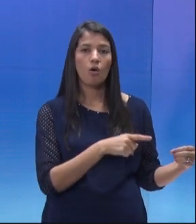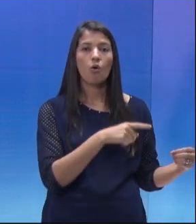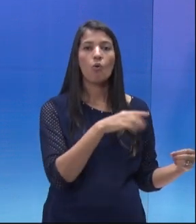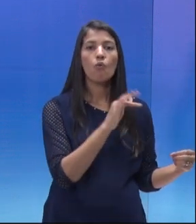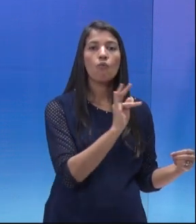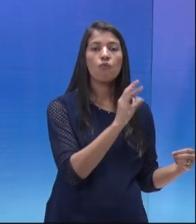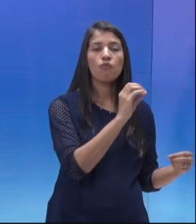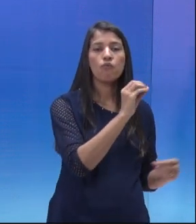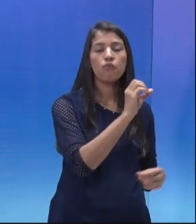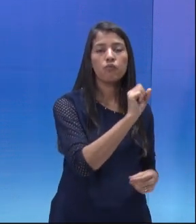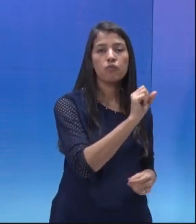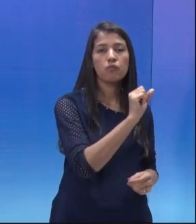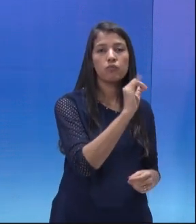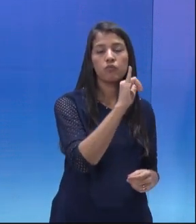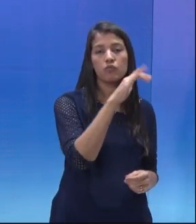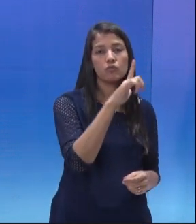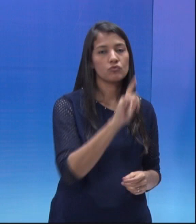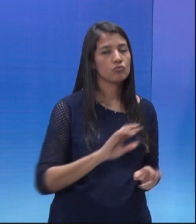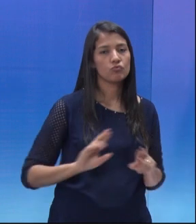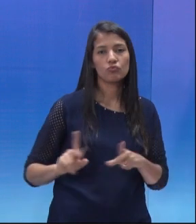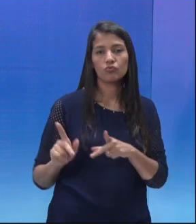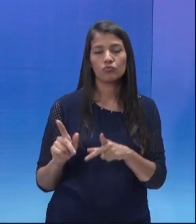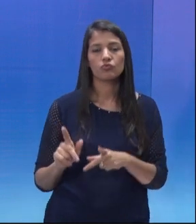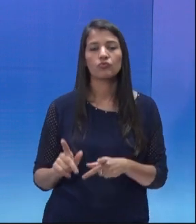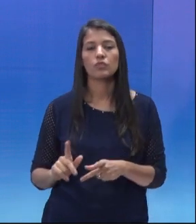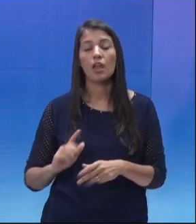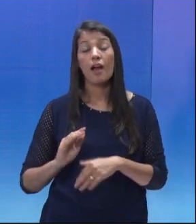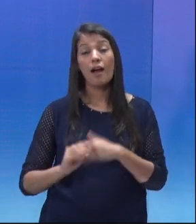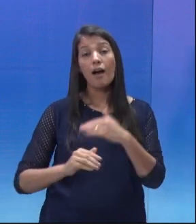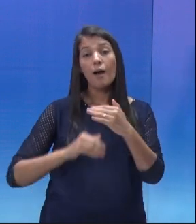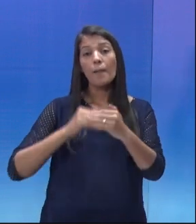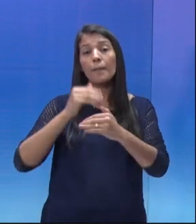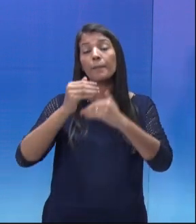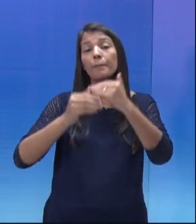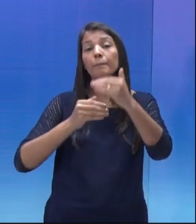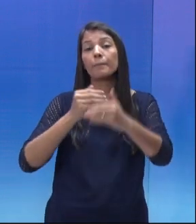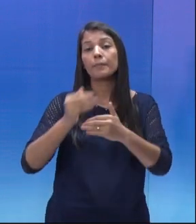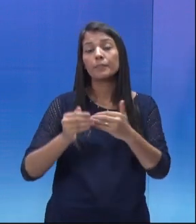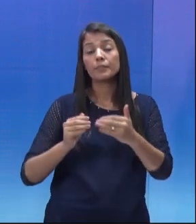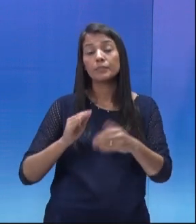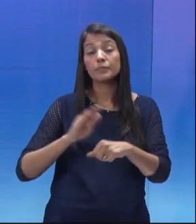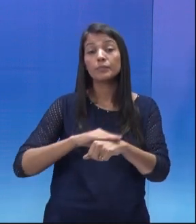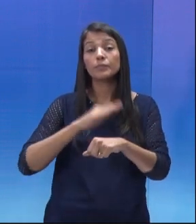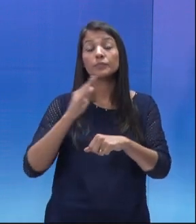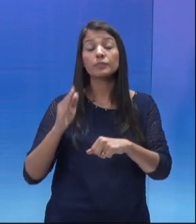mais 5.730 anos e nós chegamos numa quantidade de emissão de